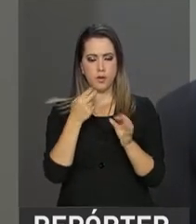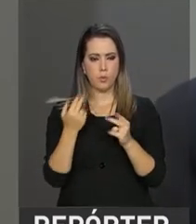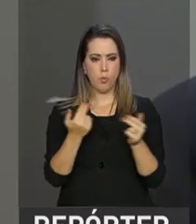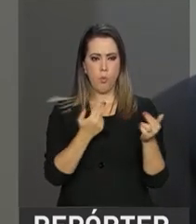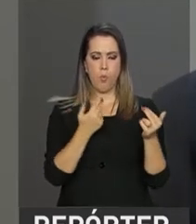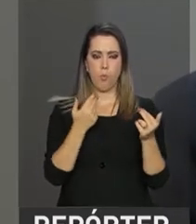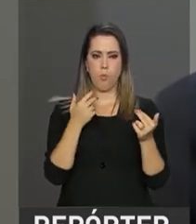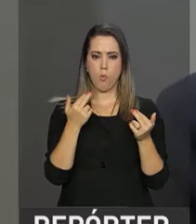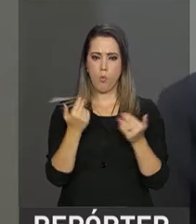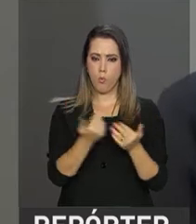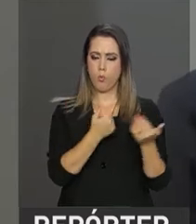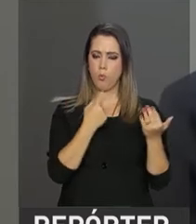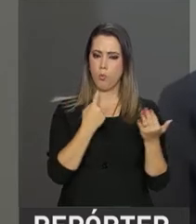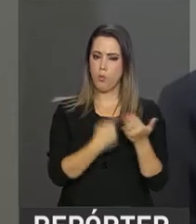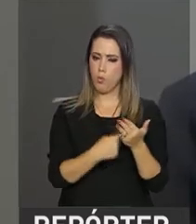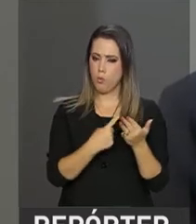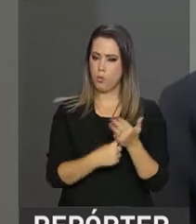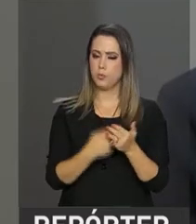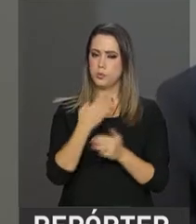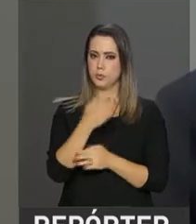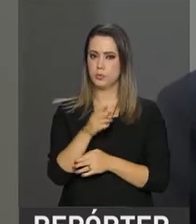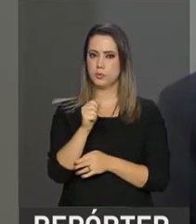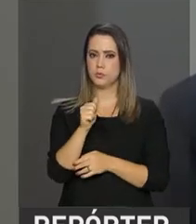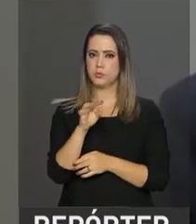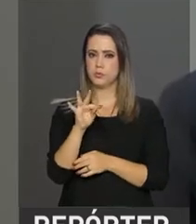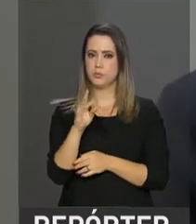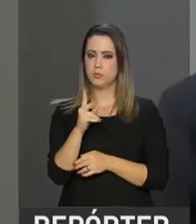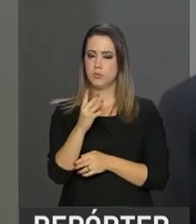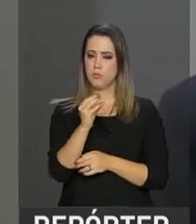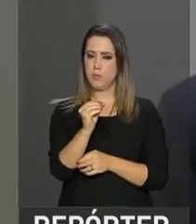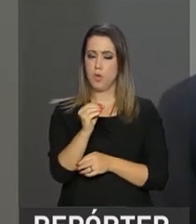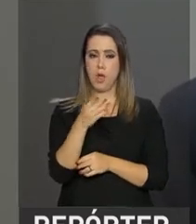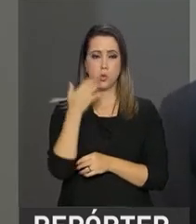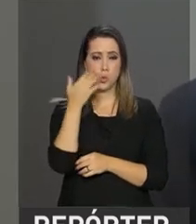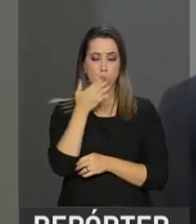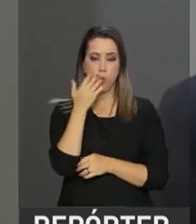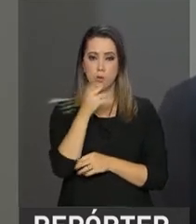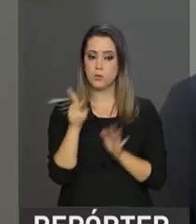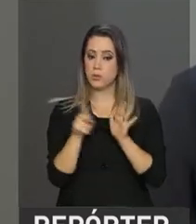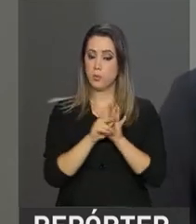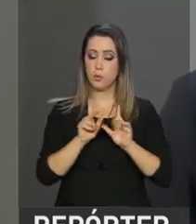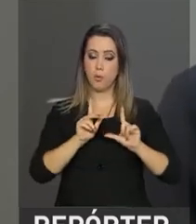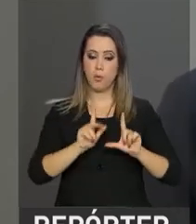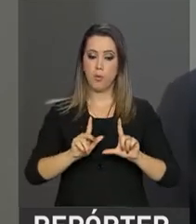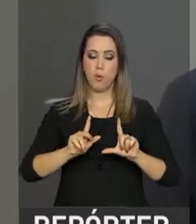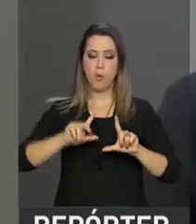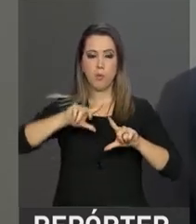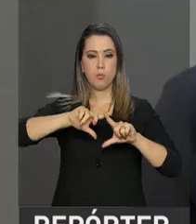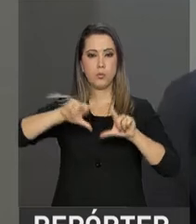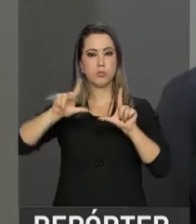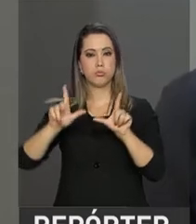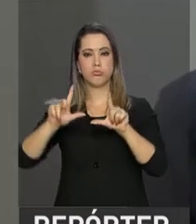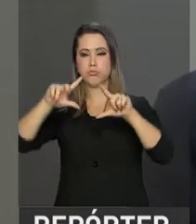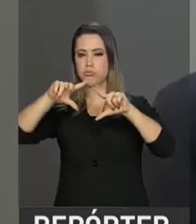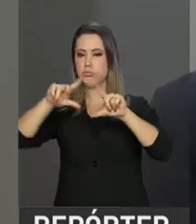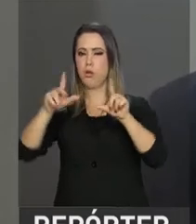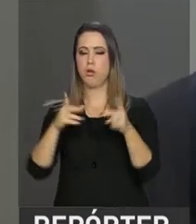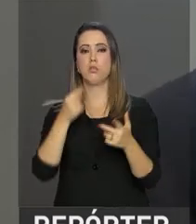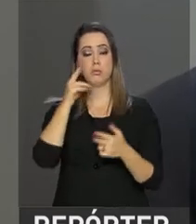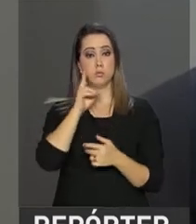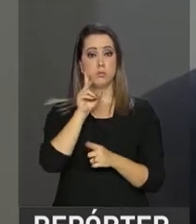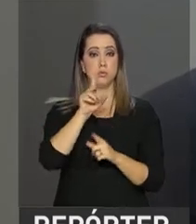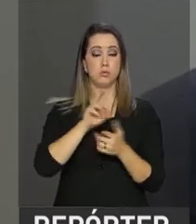alguns elementos formais do comum une os próprios azulejos eu também subvertam uma certa montagem